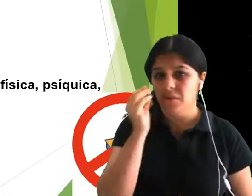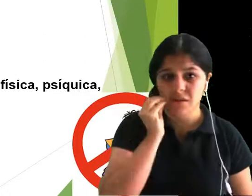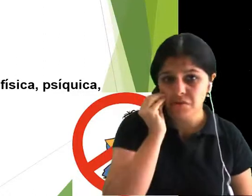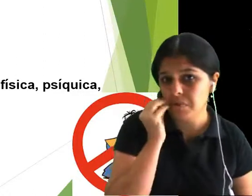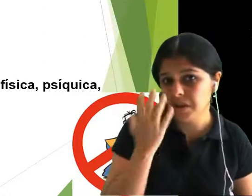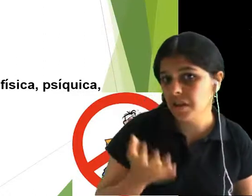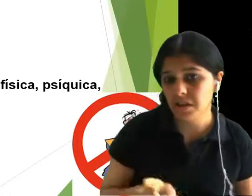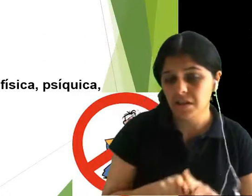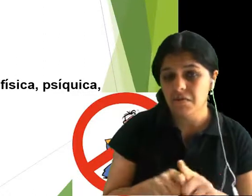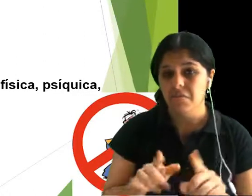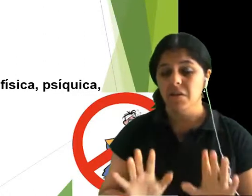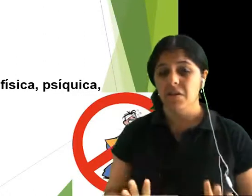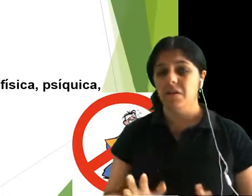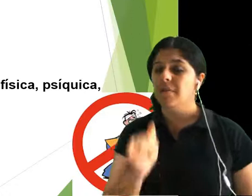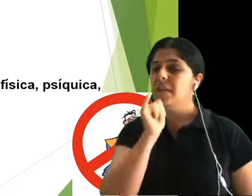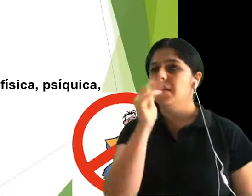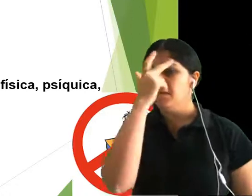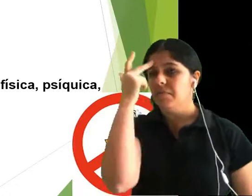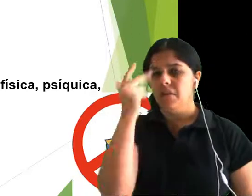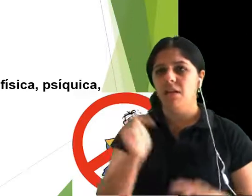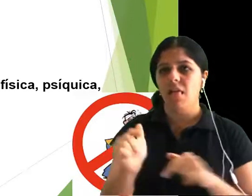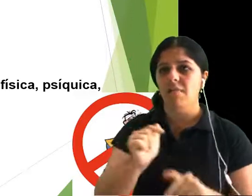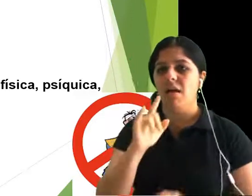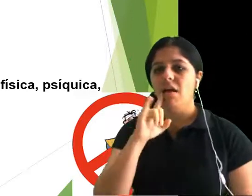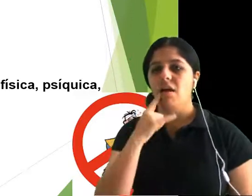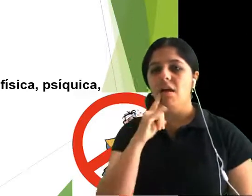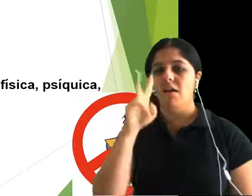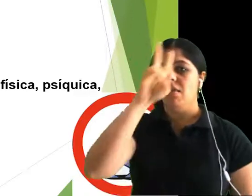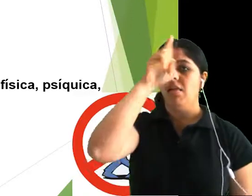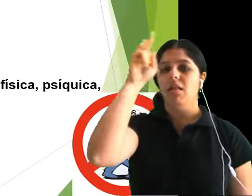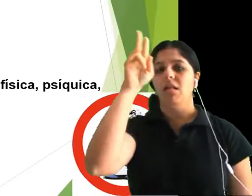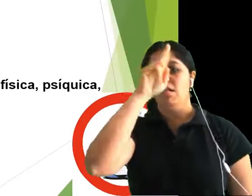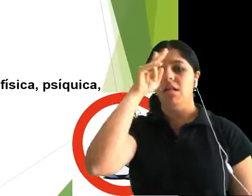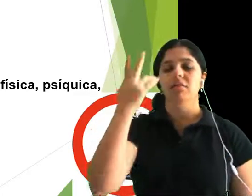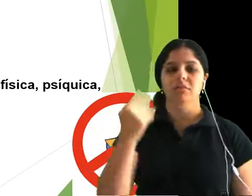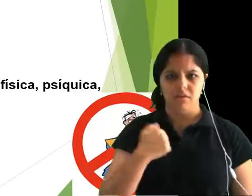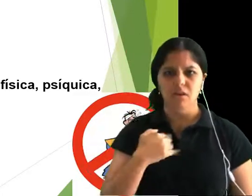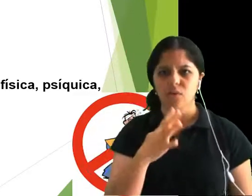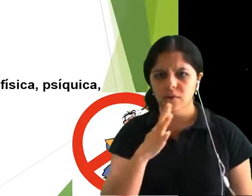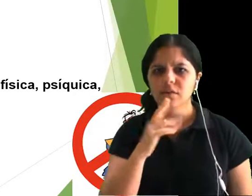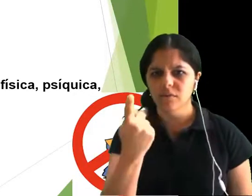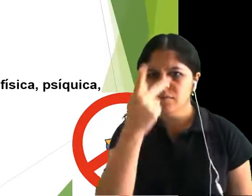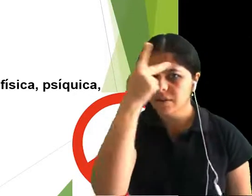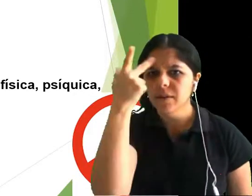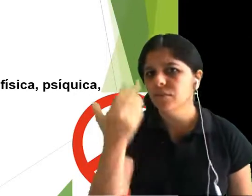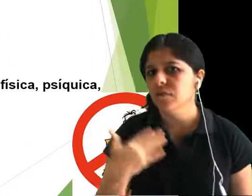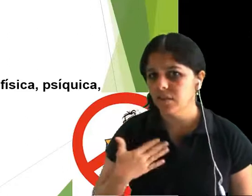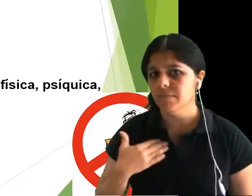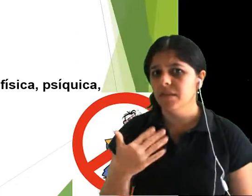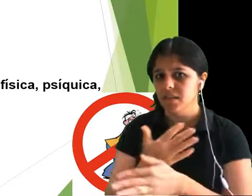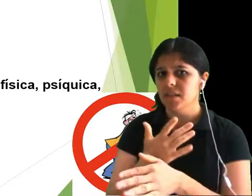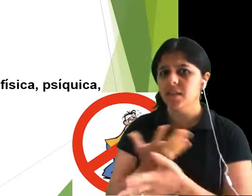experiência, por exemplo, um trabalhador embriagado. Gente, eu conheci uma pessoa lá na minha